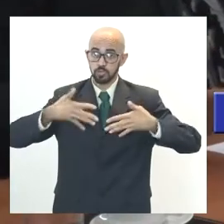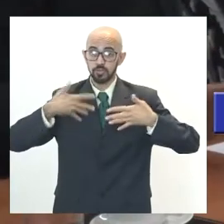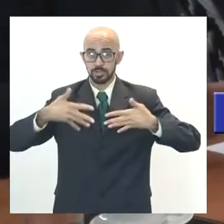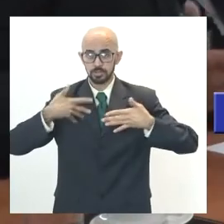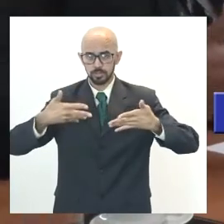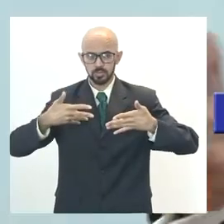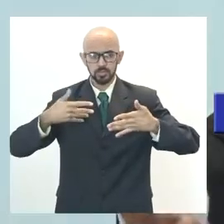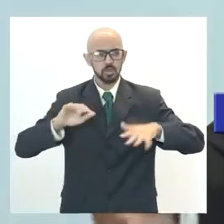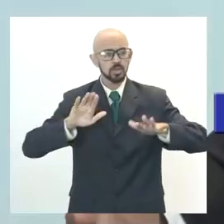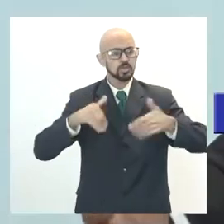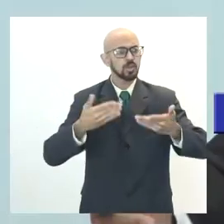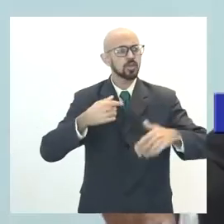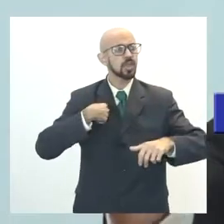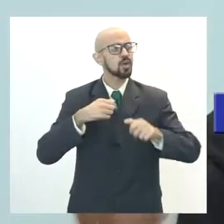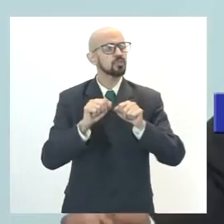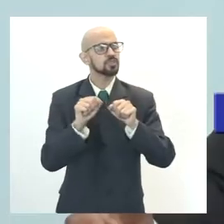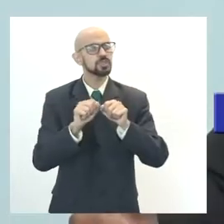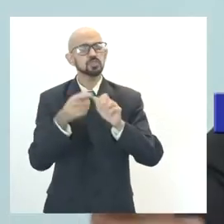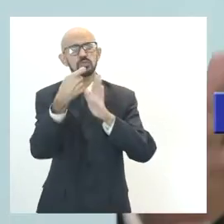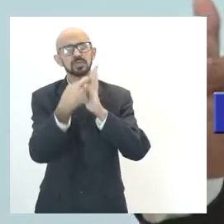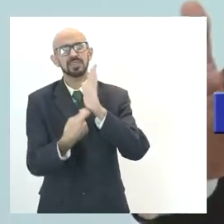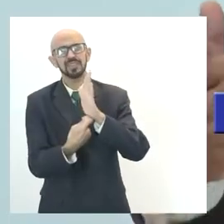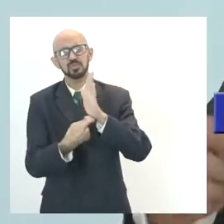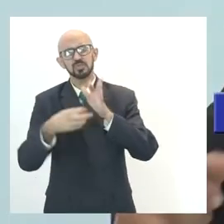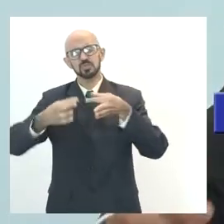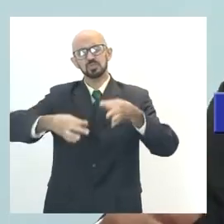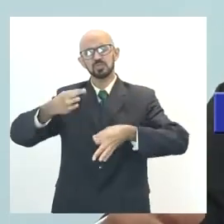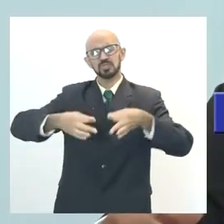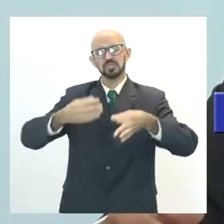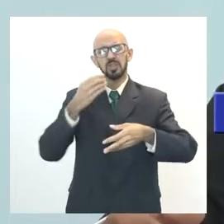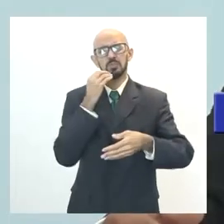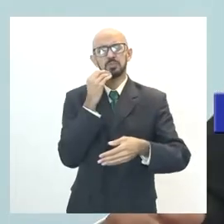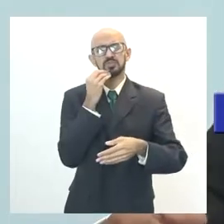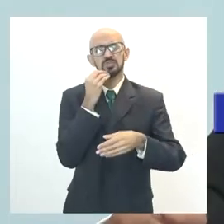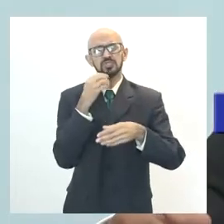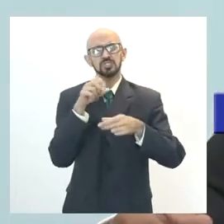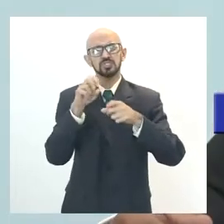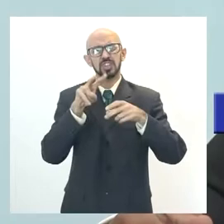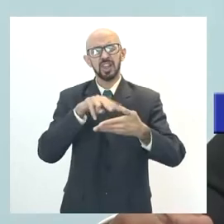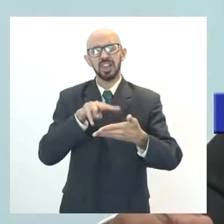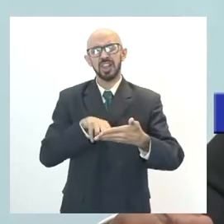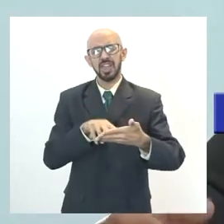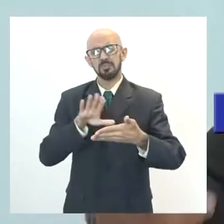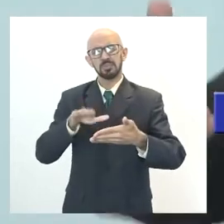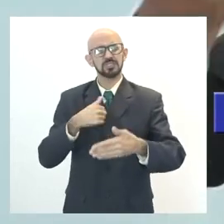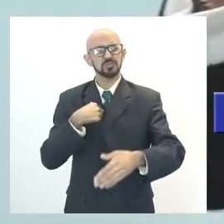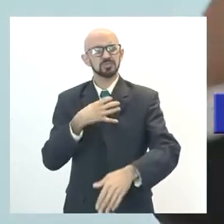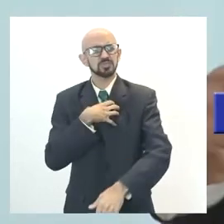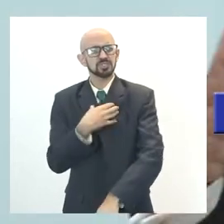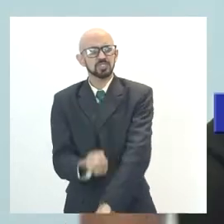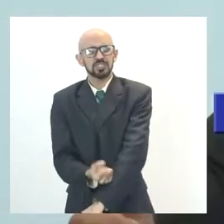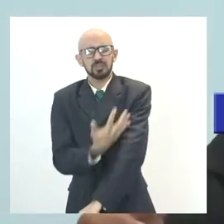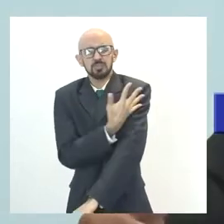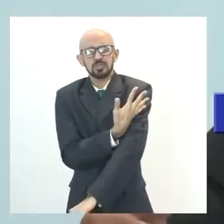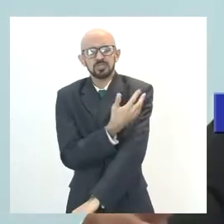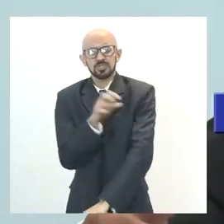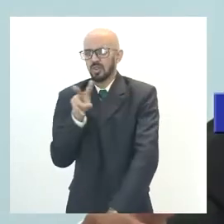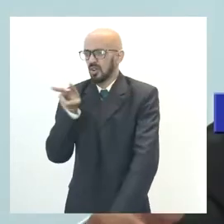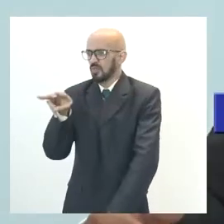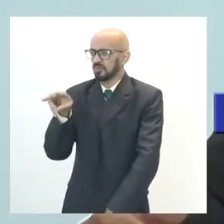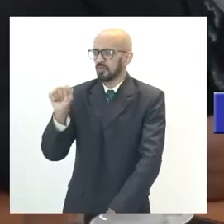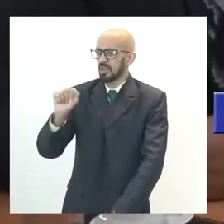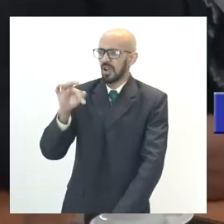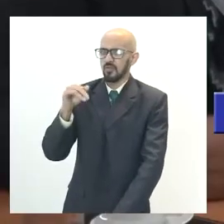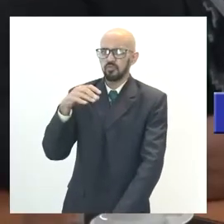peixe jurídico aqui poderia ler para os senhores mais me ver aqui emoção de ver o Afonso falando e e veio isso tudo na cabeça